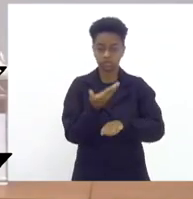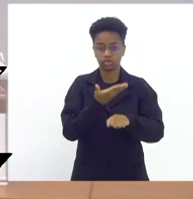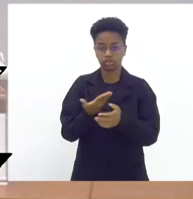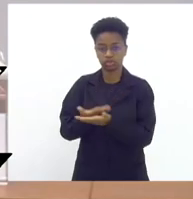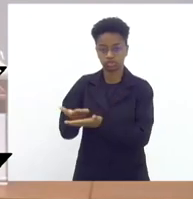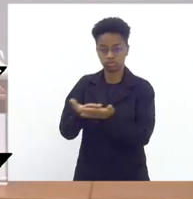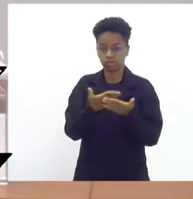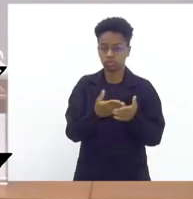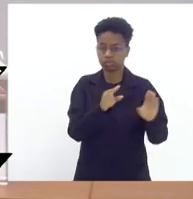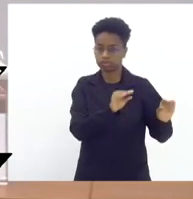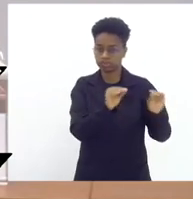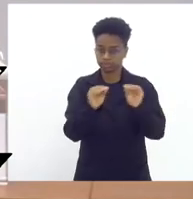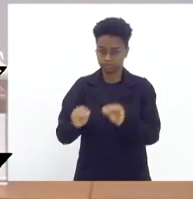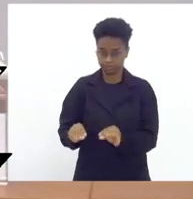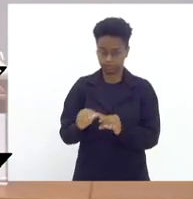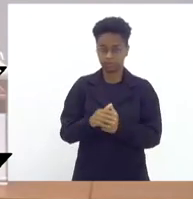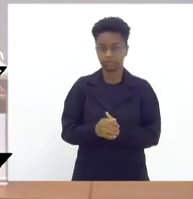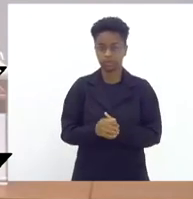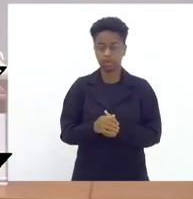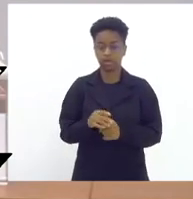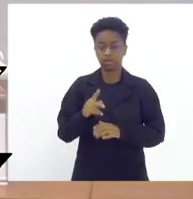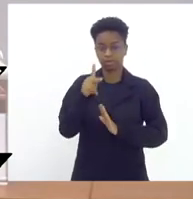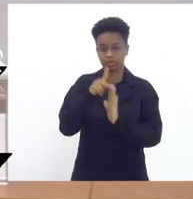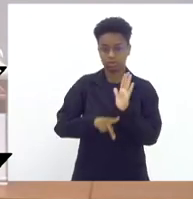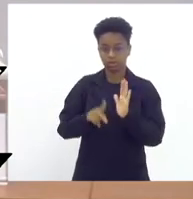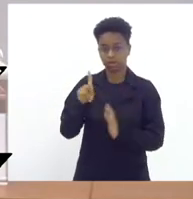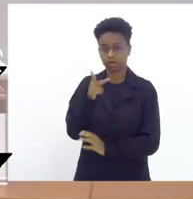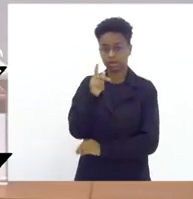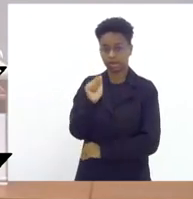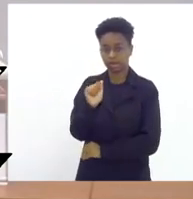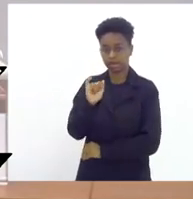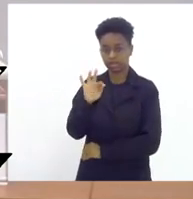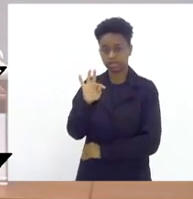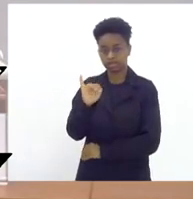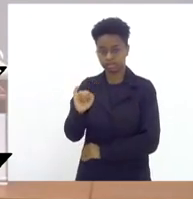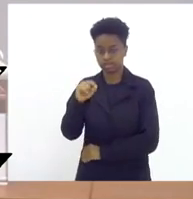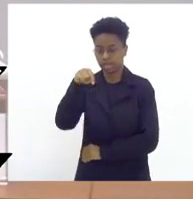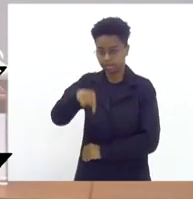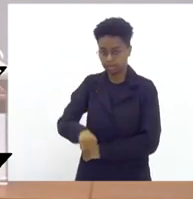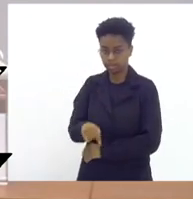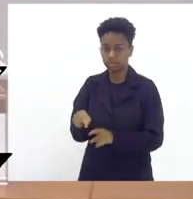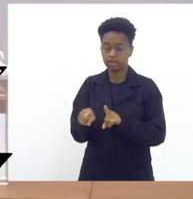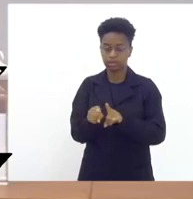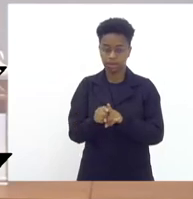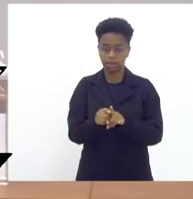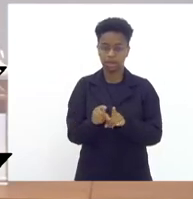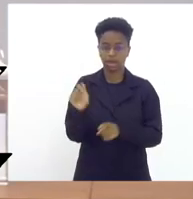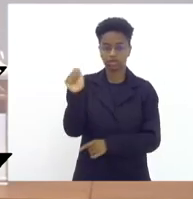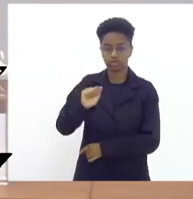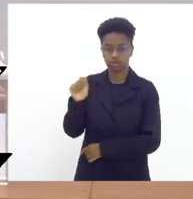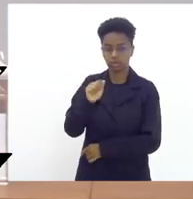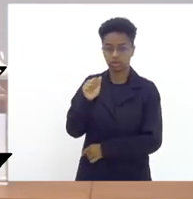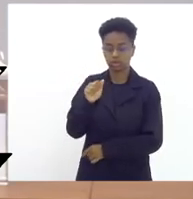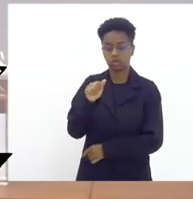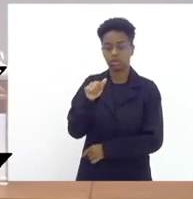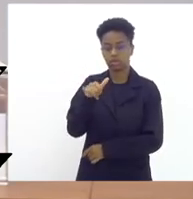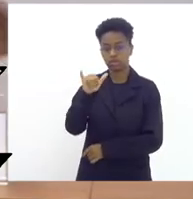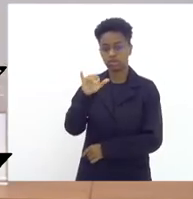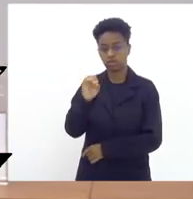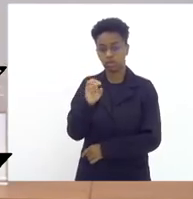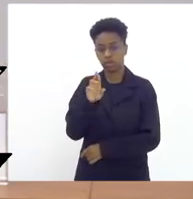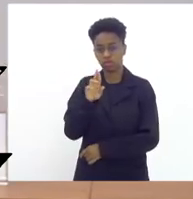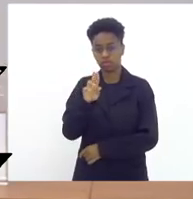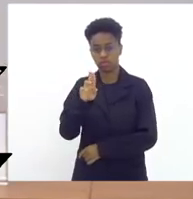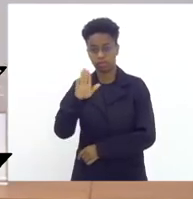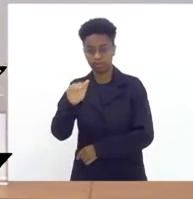migratórios projeto haitia que associação em urubá Cuba Brasil Ministério do Desenvolvimento